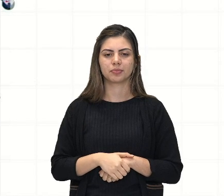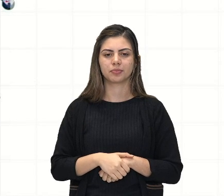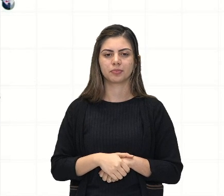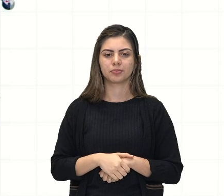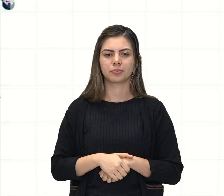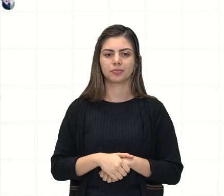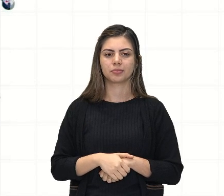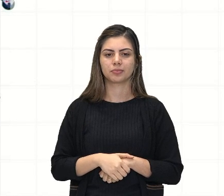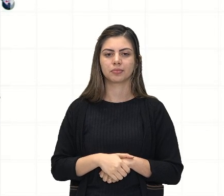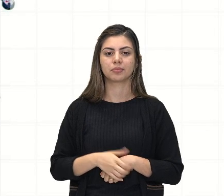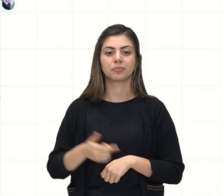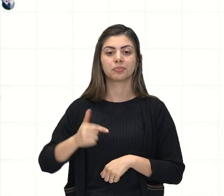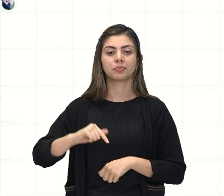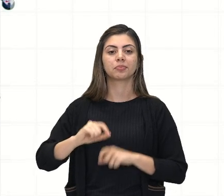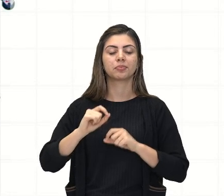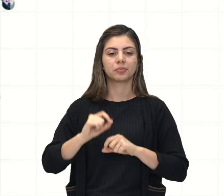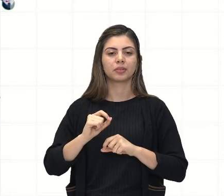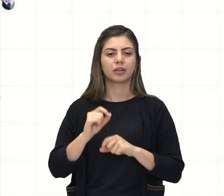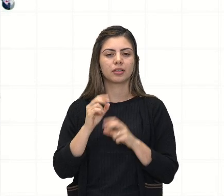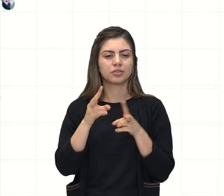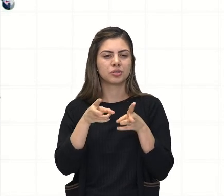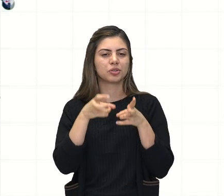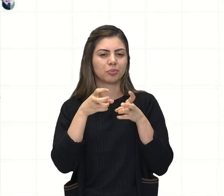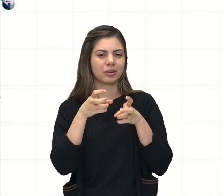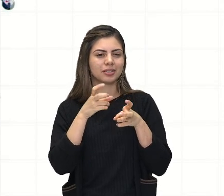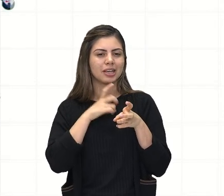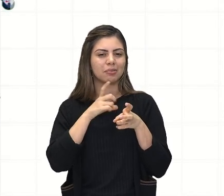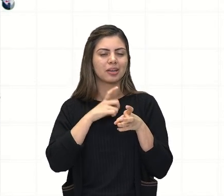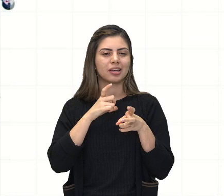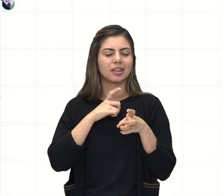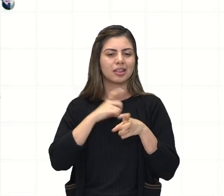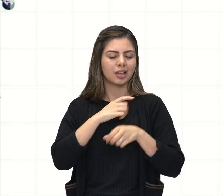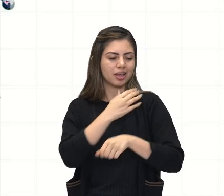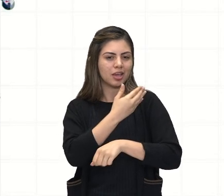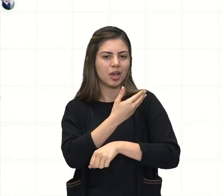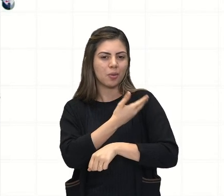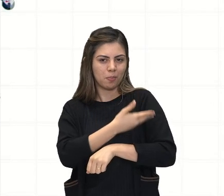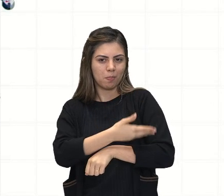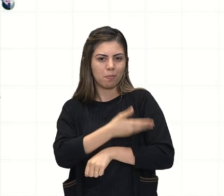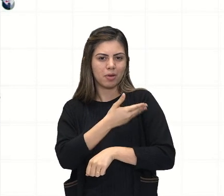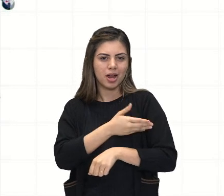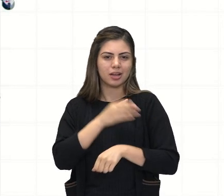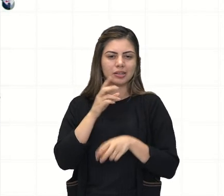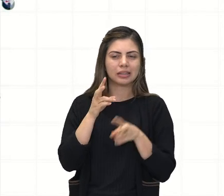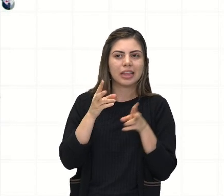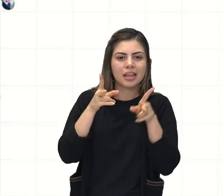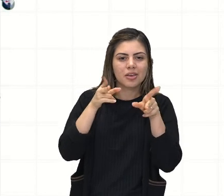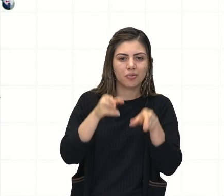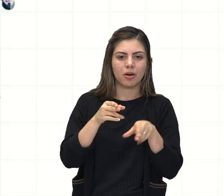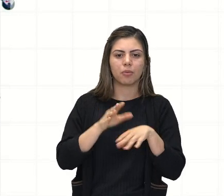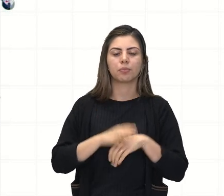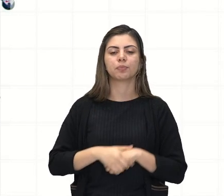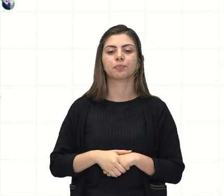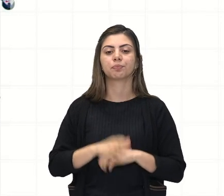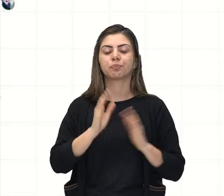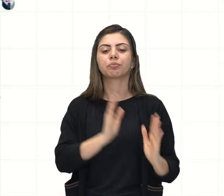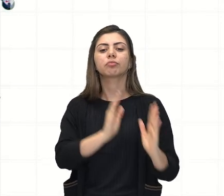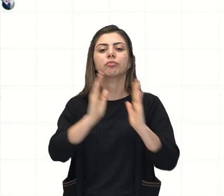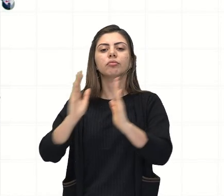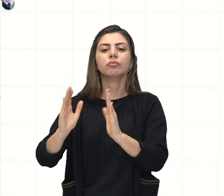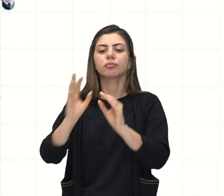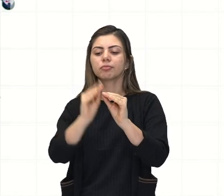o braço aqui, como um braço ficou um pouquinho, né? Ó. E agora aqui na